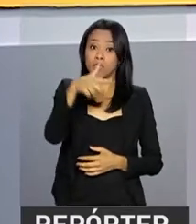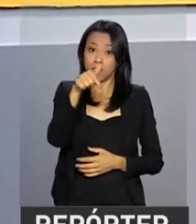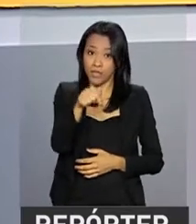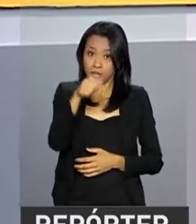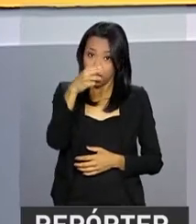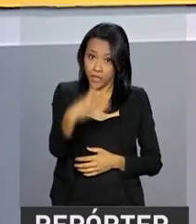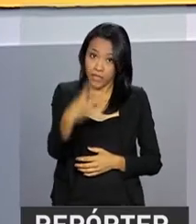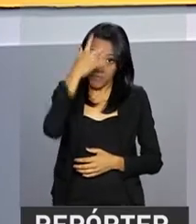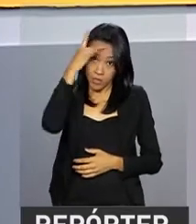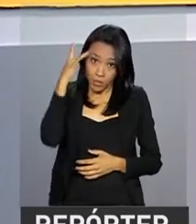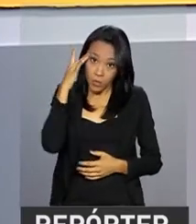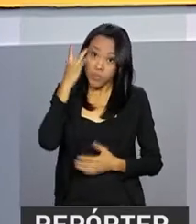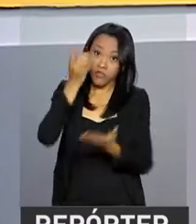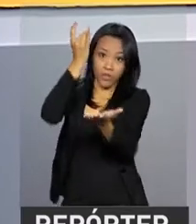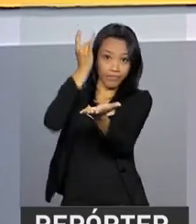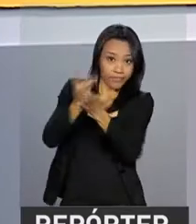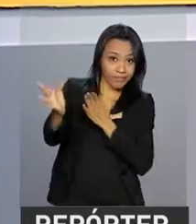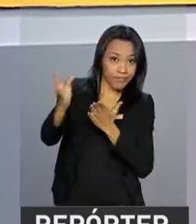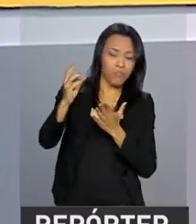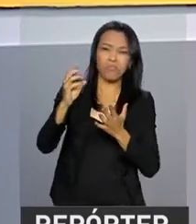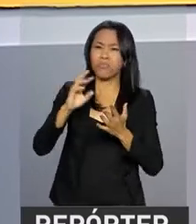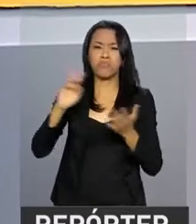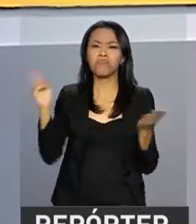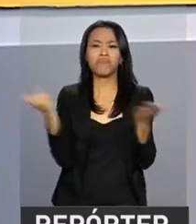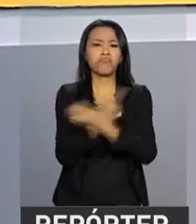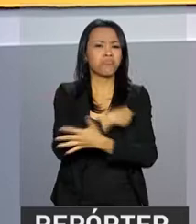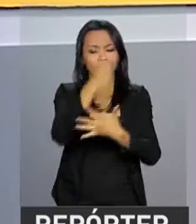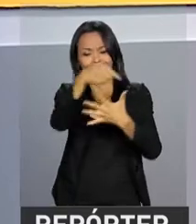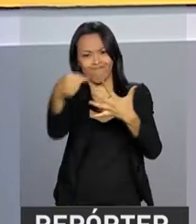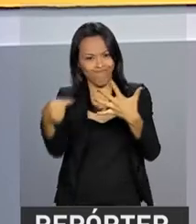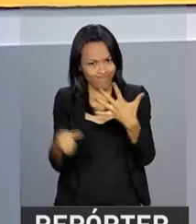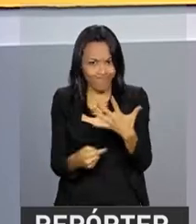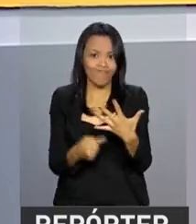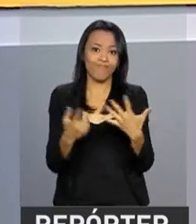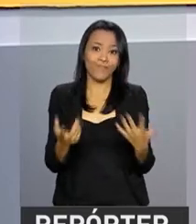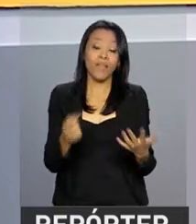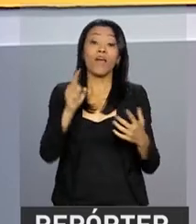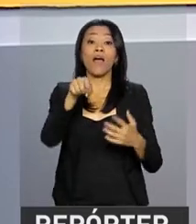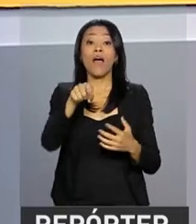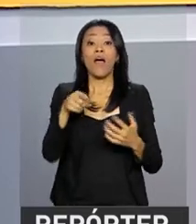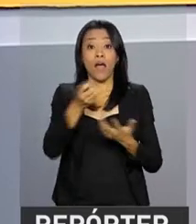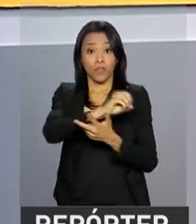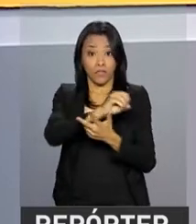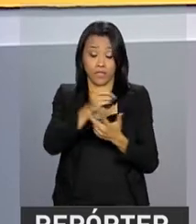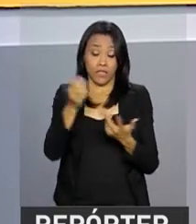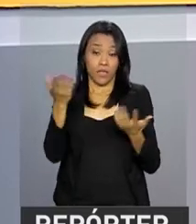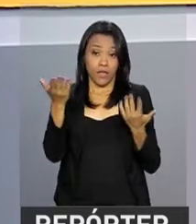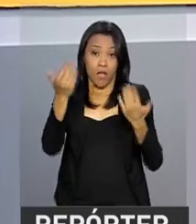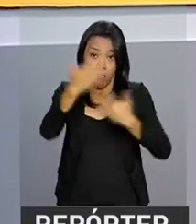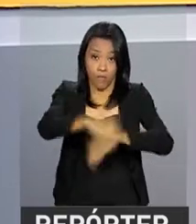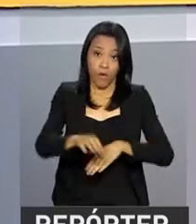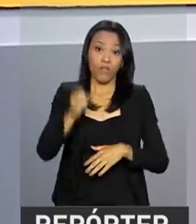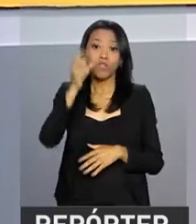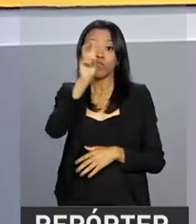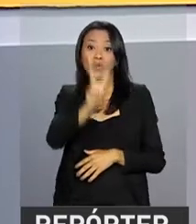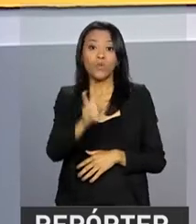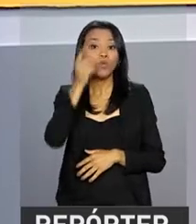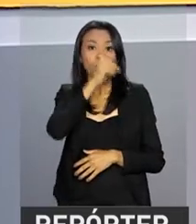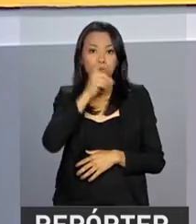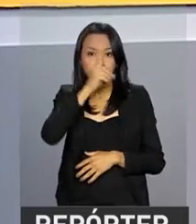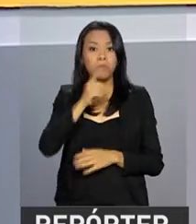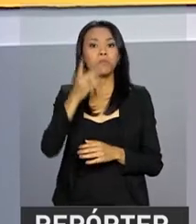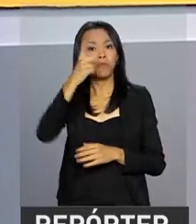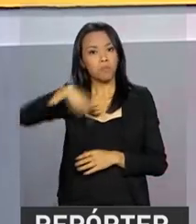participantes eliminados por diferentes motivos a principal mudança com a realização do exame em dois domingos seguidos foi aprovada pelos